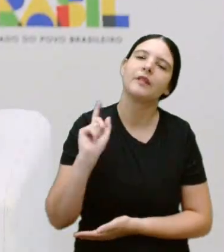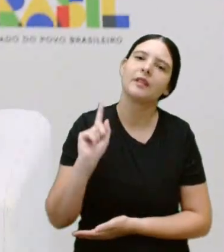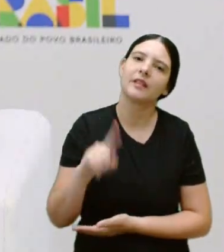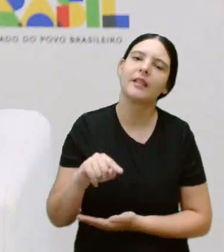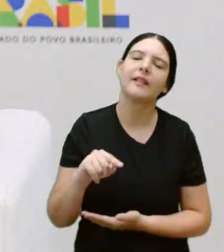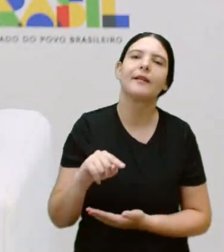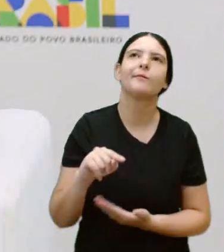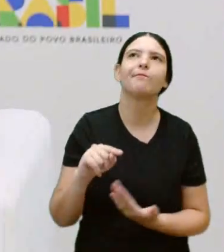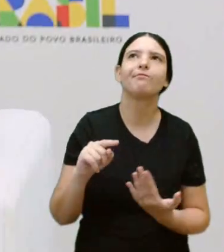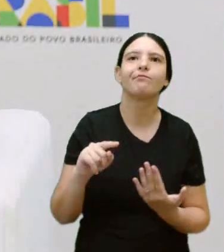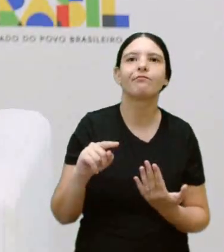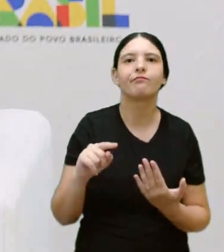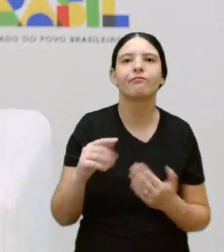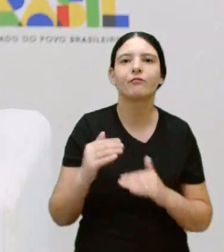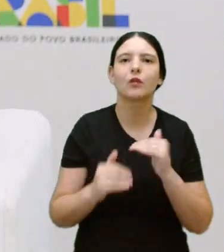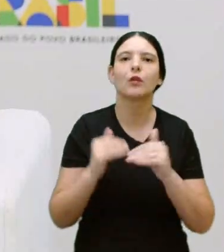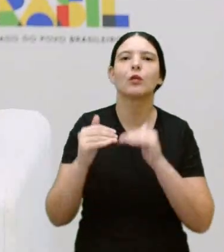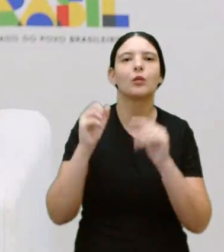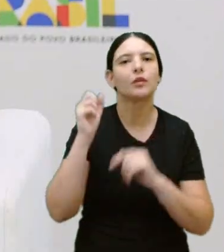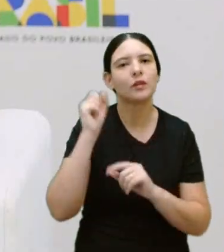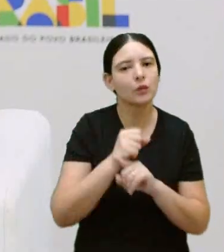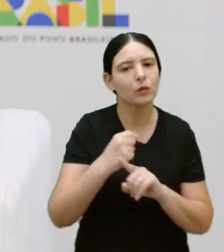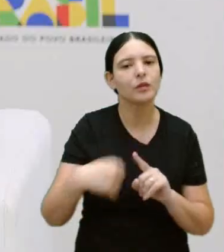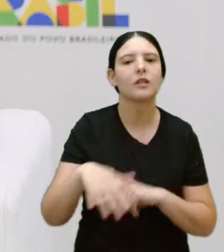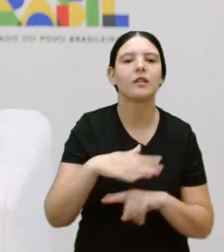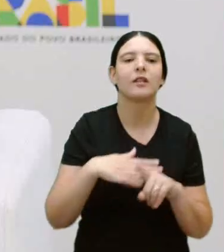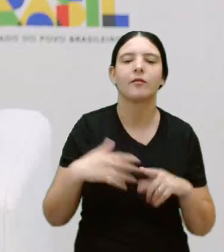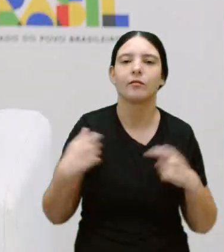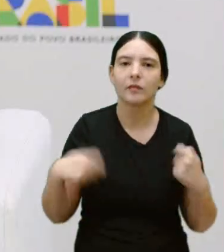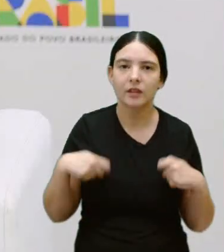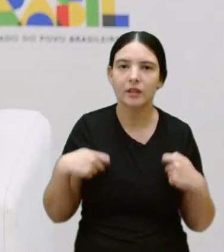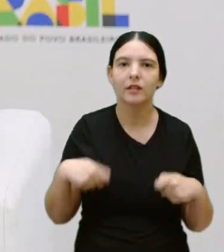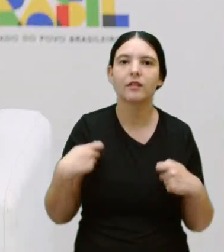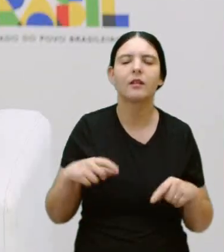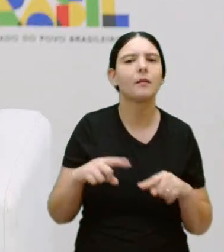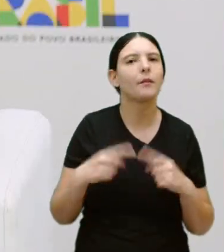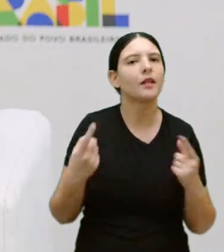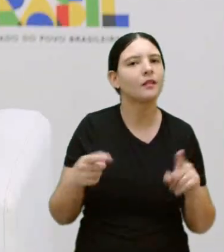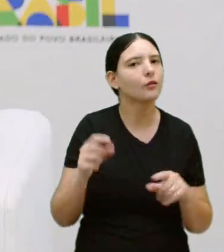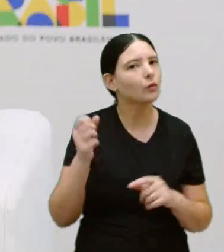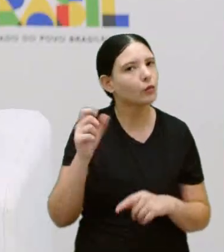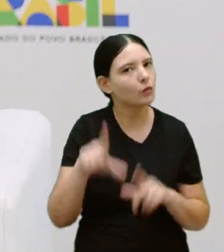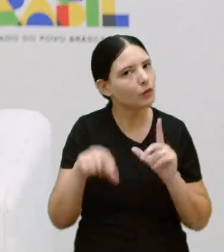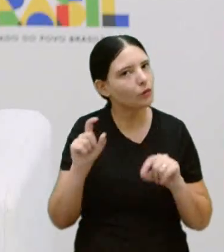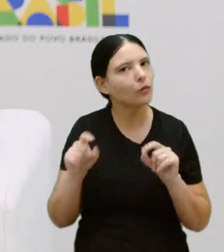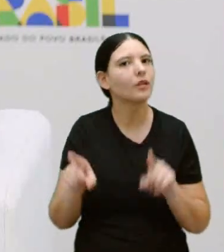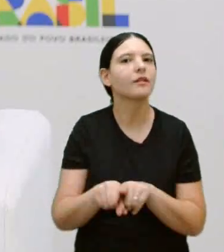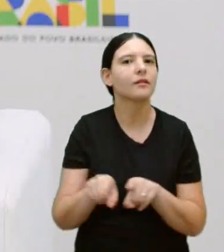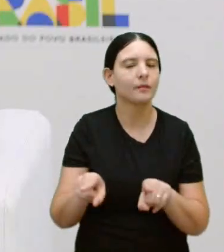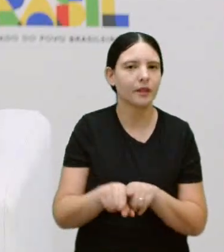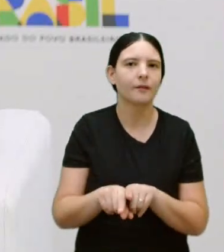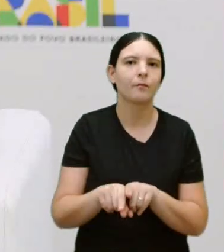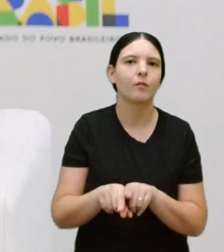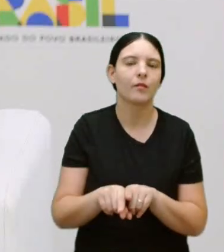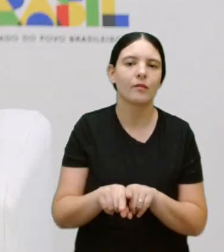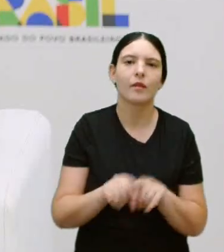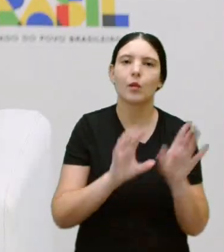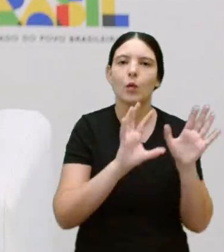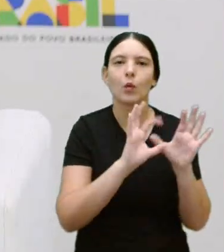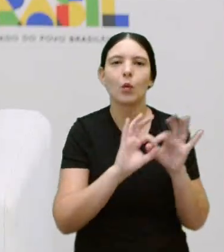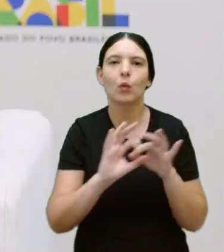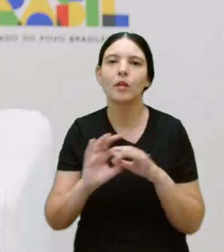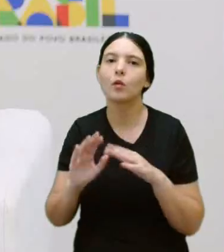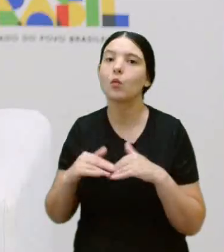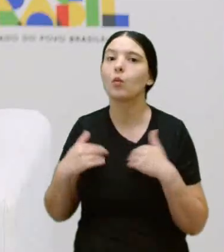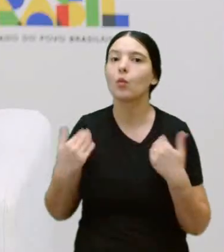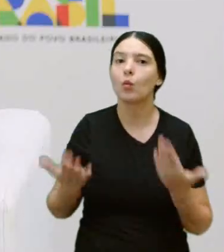uma construção social necessária, mas tem a ver com escolha. Tem a ver com em que contexto eu estou inserido, quais